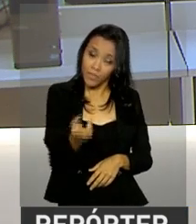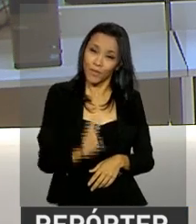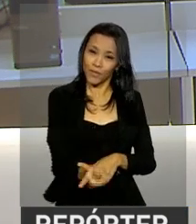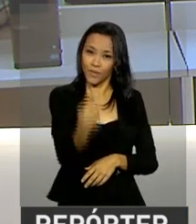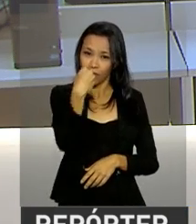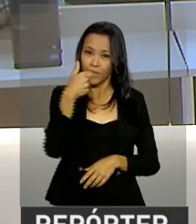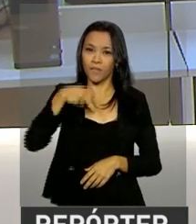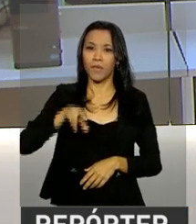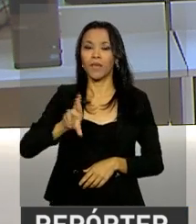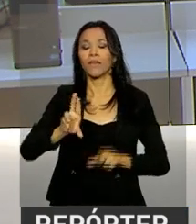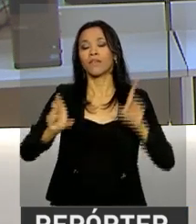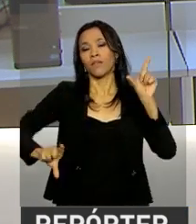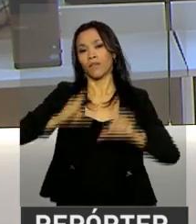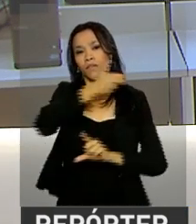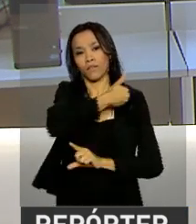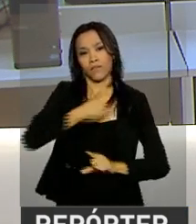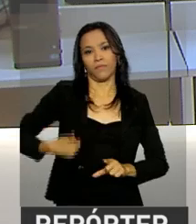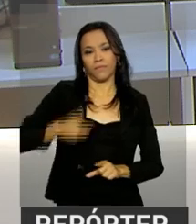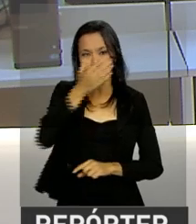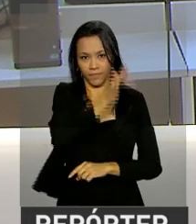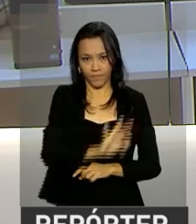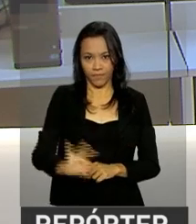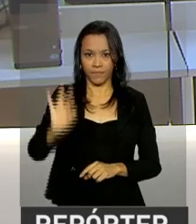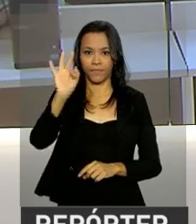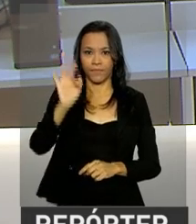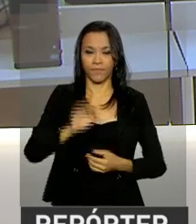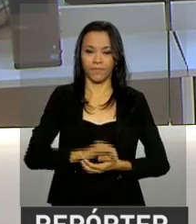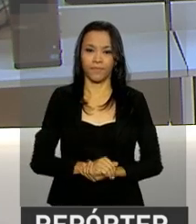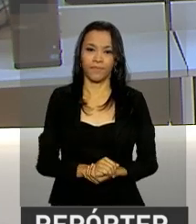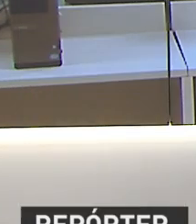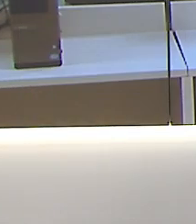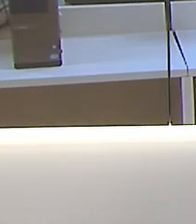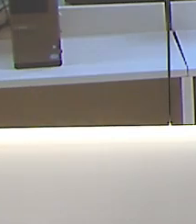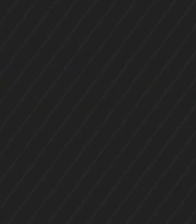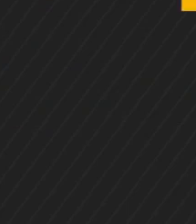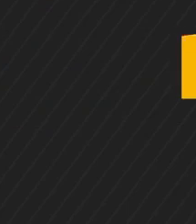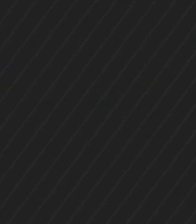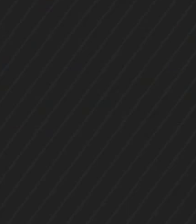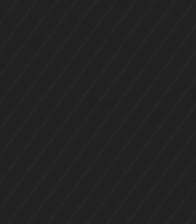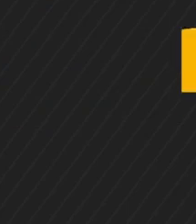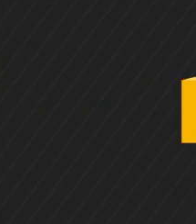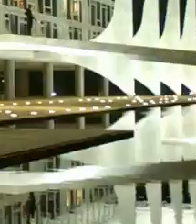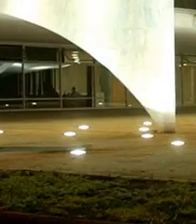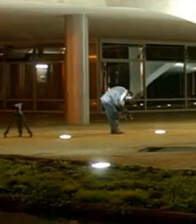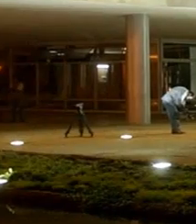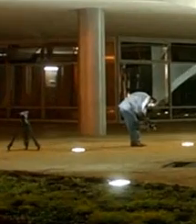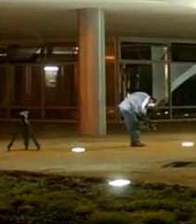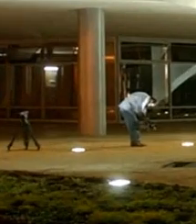continue com a gente aqui na NBR, a TV do Governo Federal.